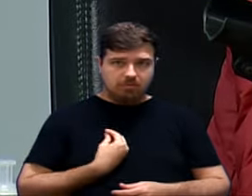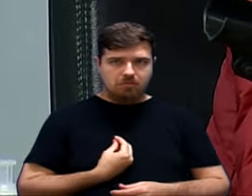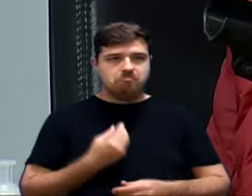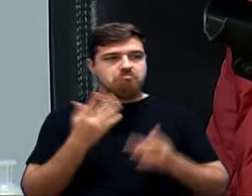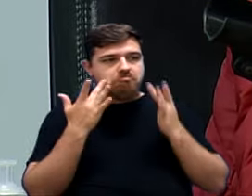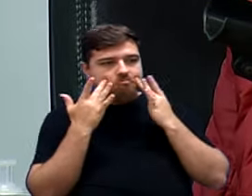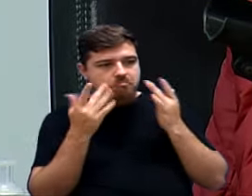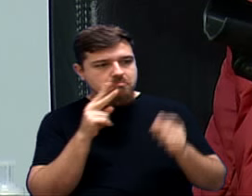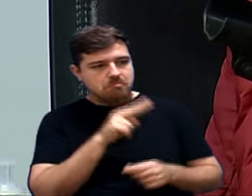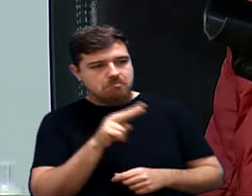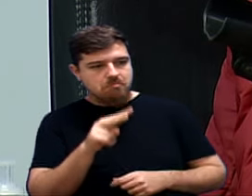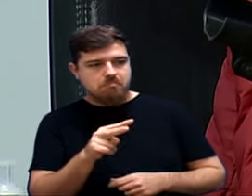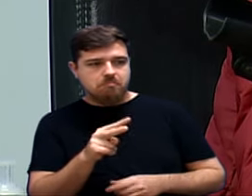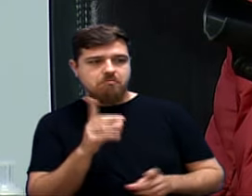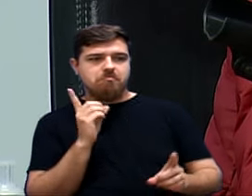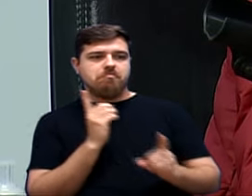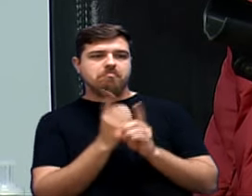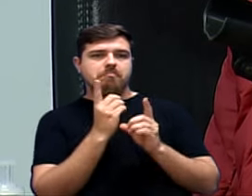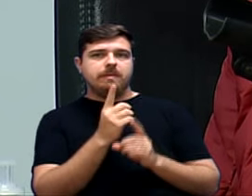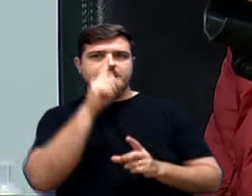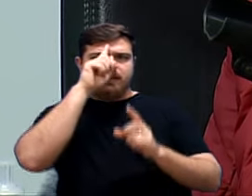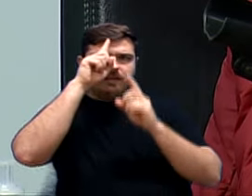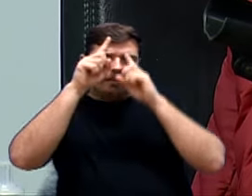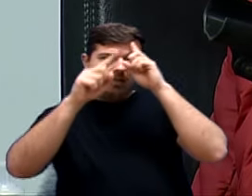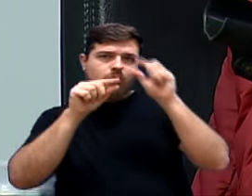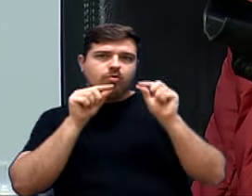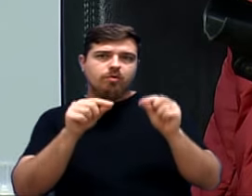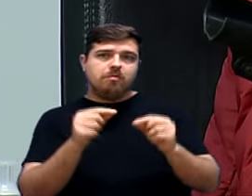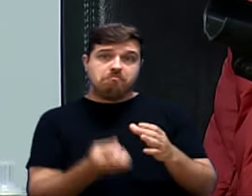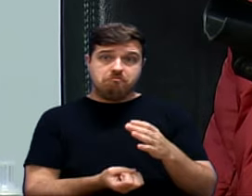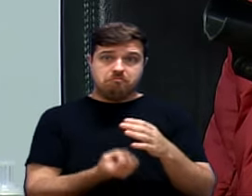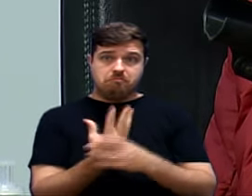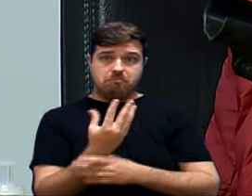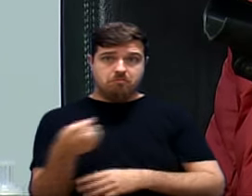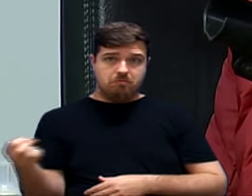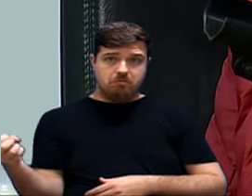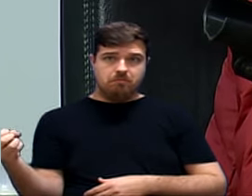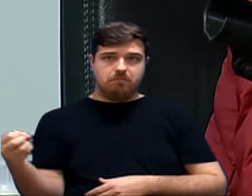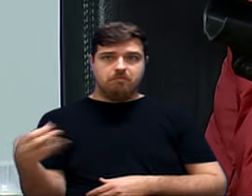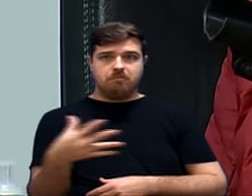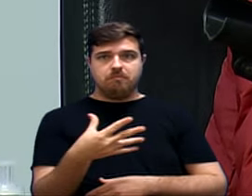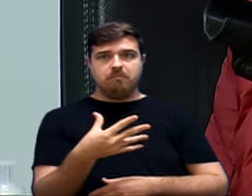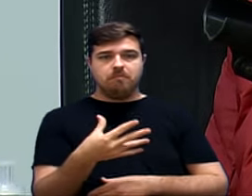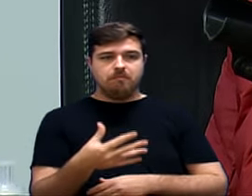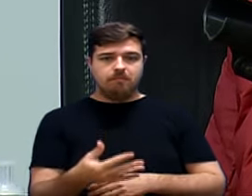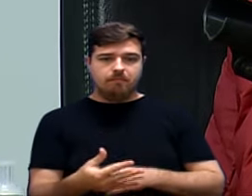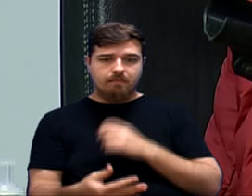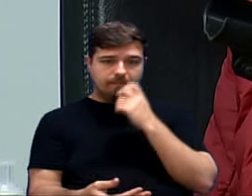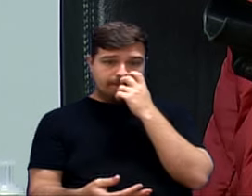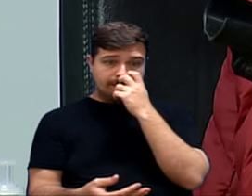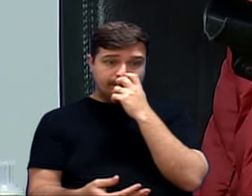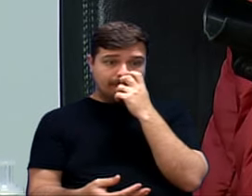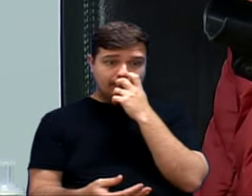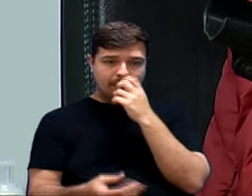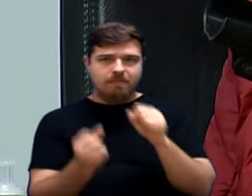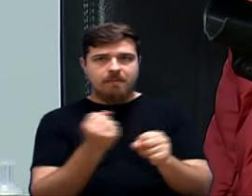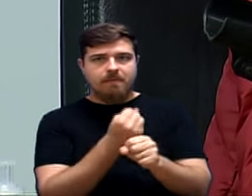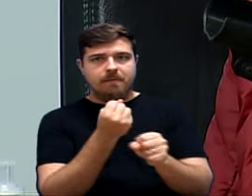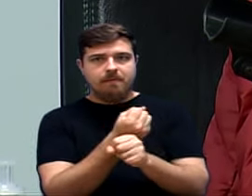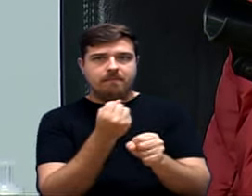plano onde teve a ideia de das novas eh eh novas